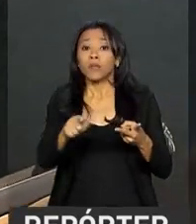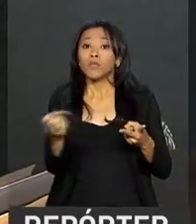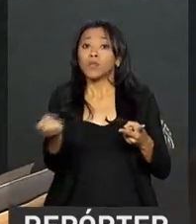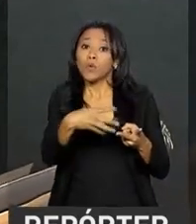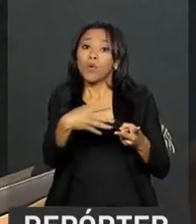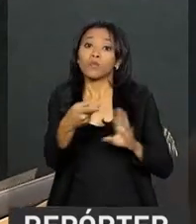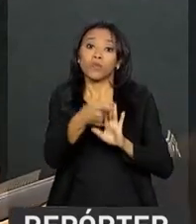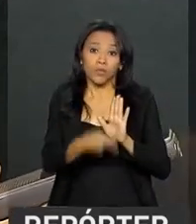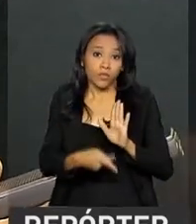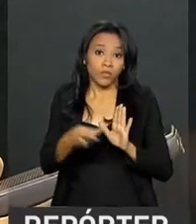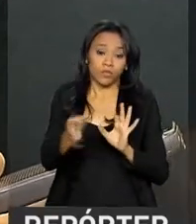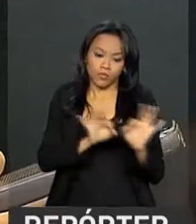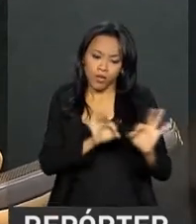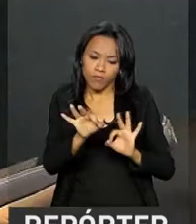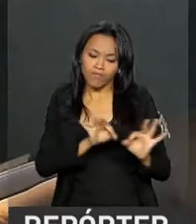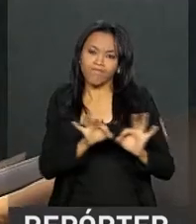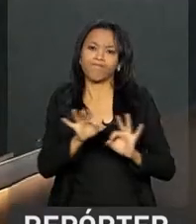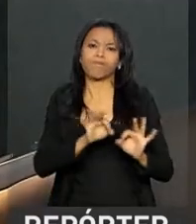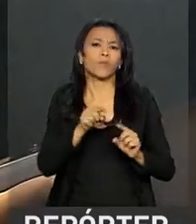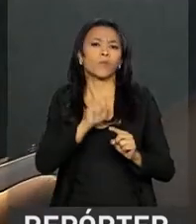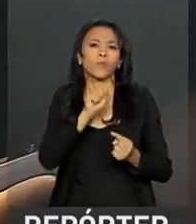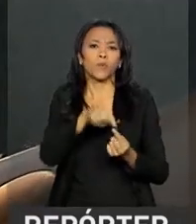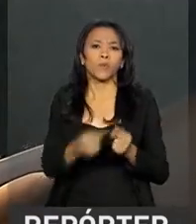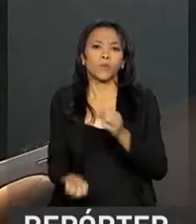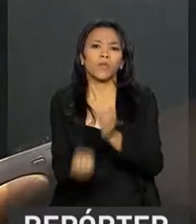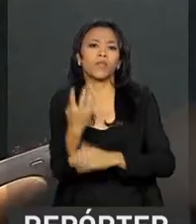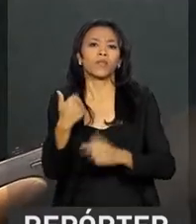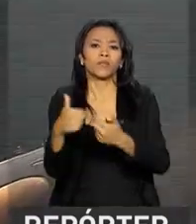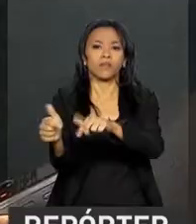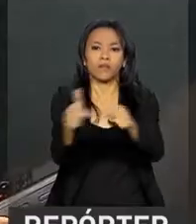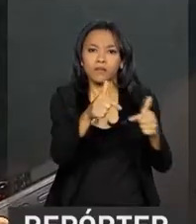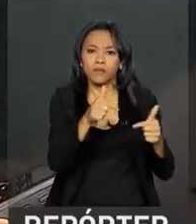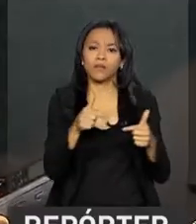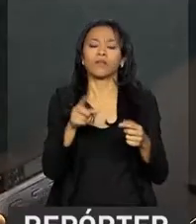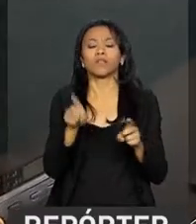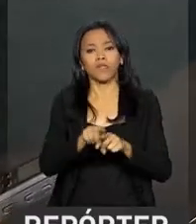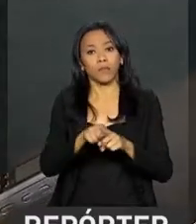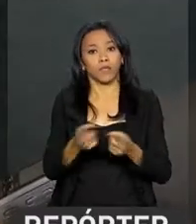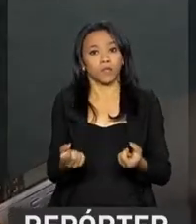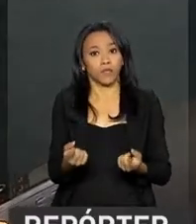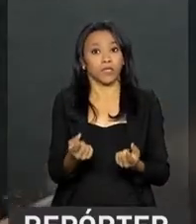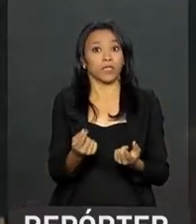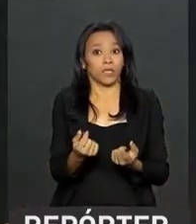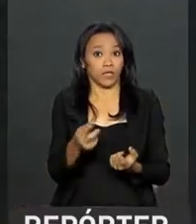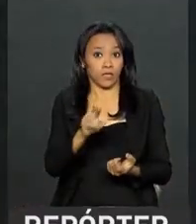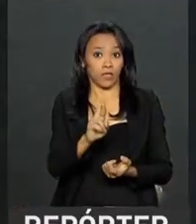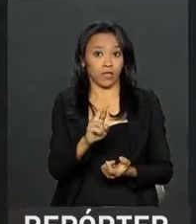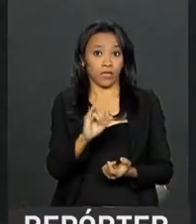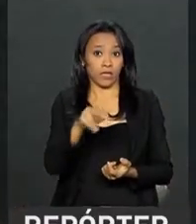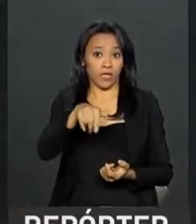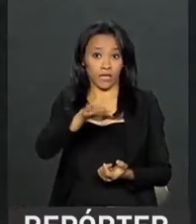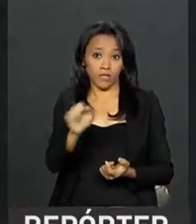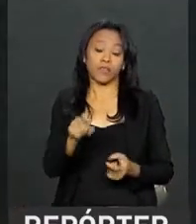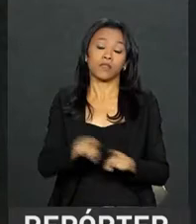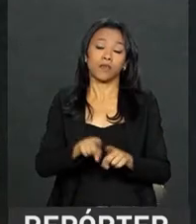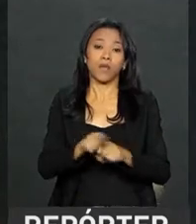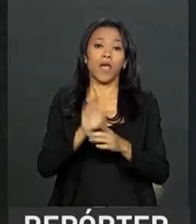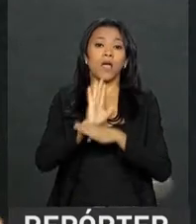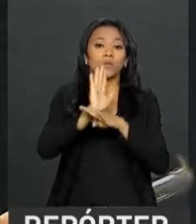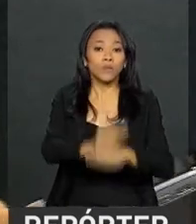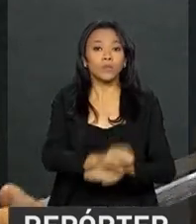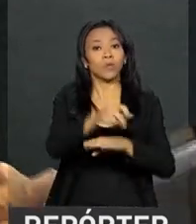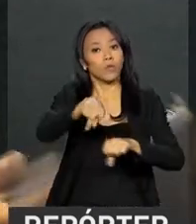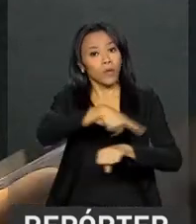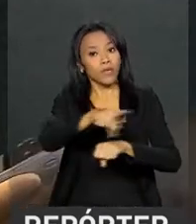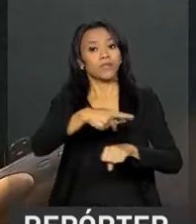projetos que geram empregos que geram riquezas de um país para sair da crise o investimento na inovação é fundamental